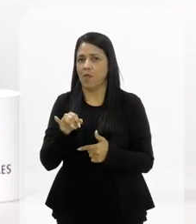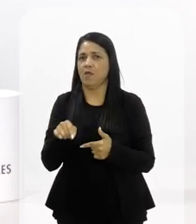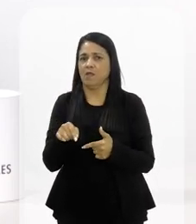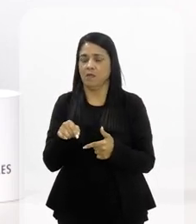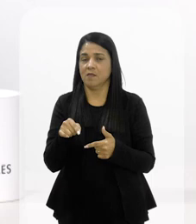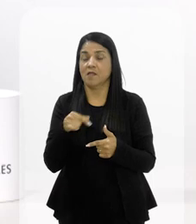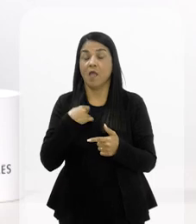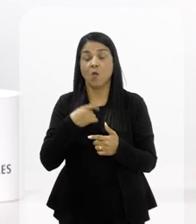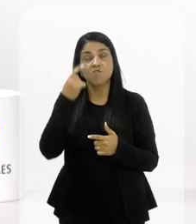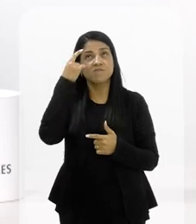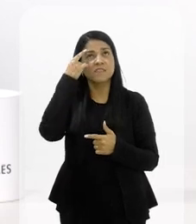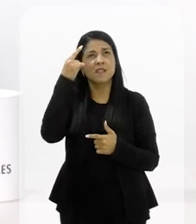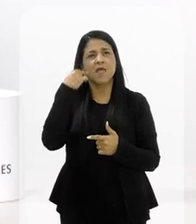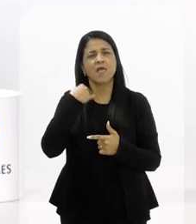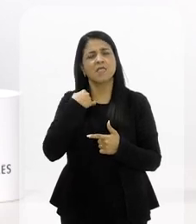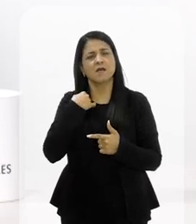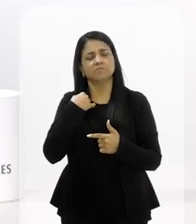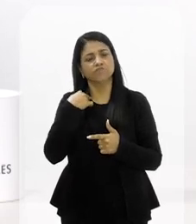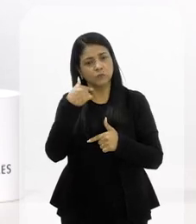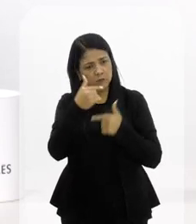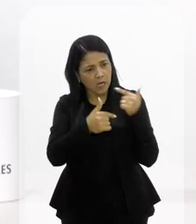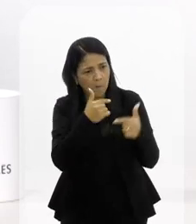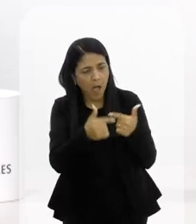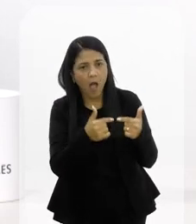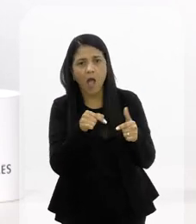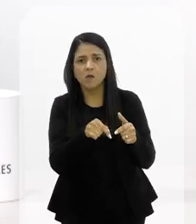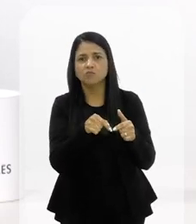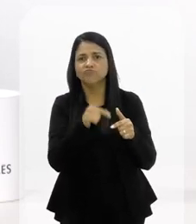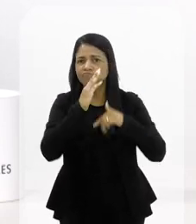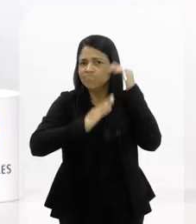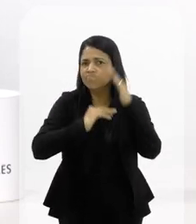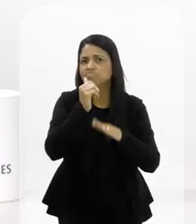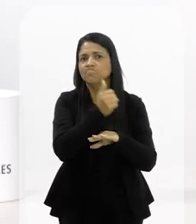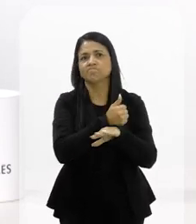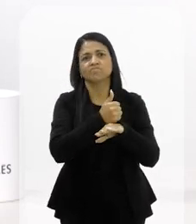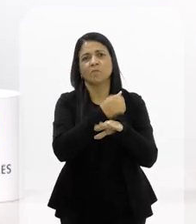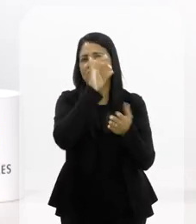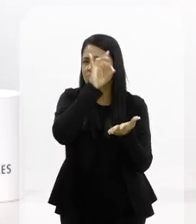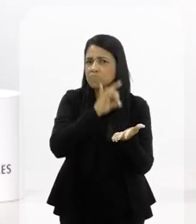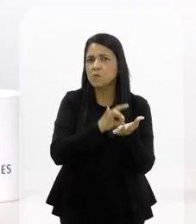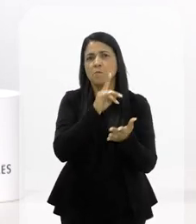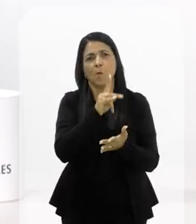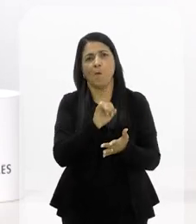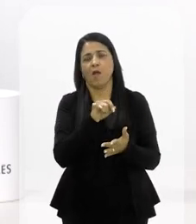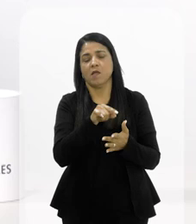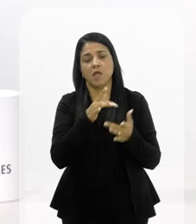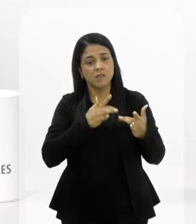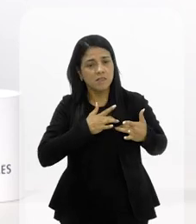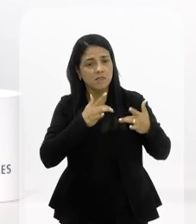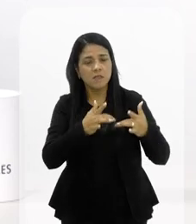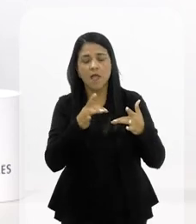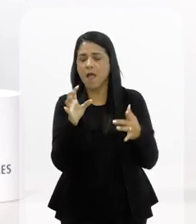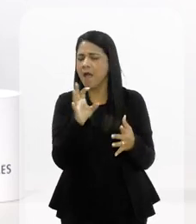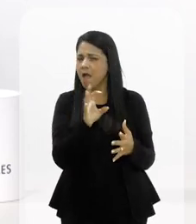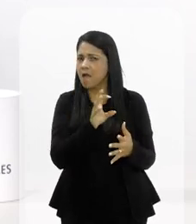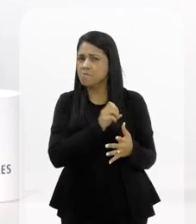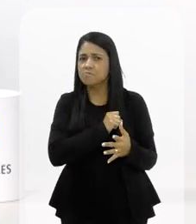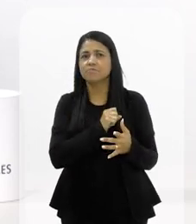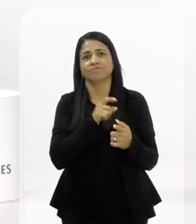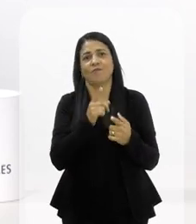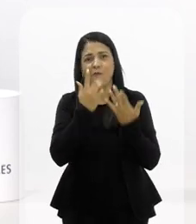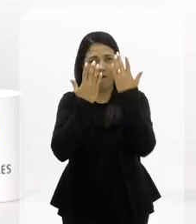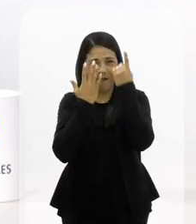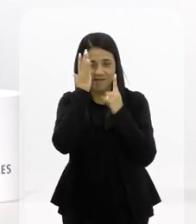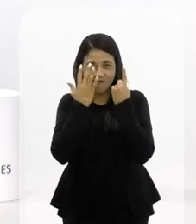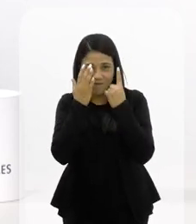projetou em mim a ideia de aquilo era um trabalho aquilo era um ofício e ele sempre se dedicou de forma muito apaixonada ao